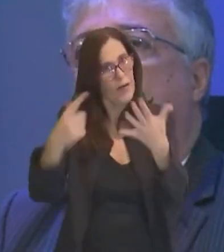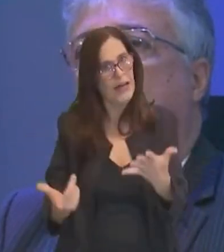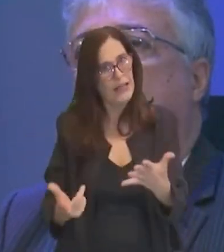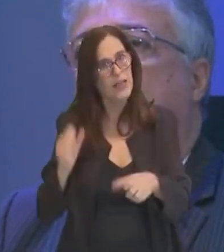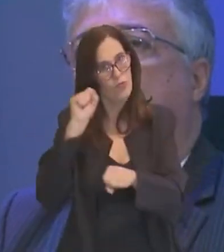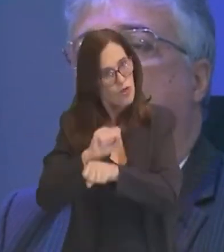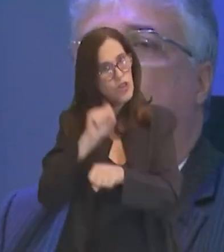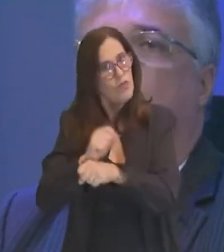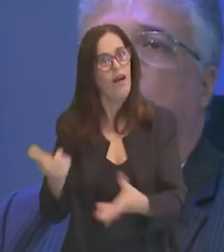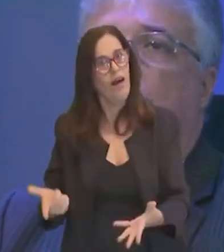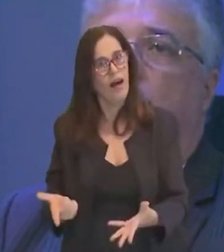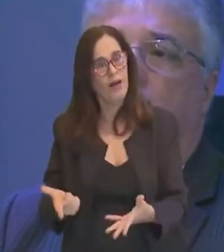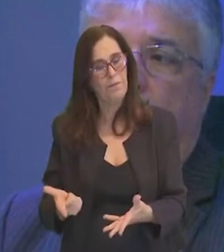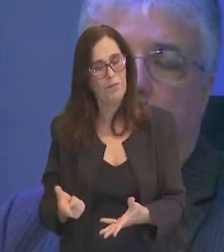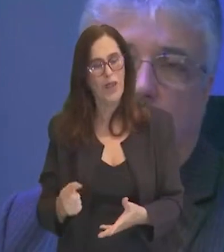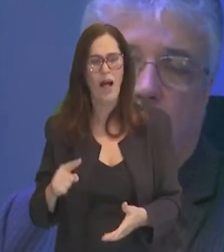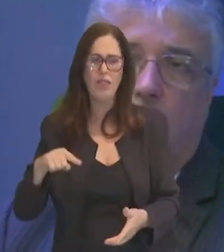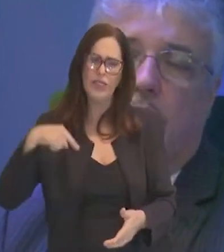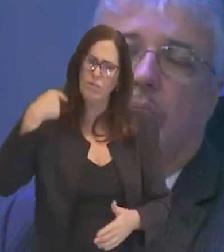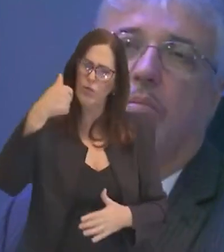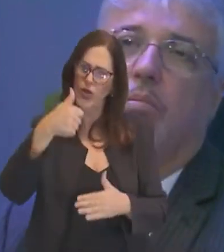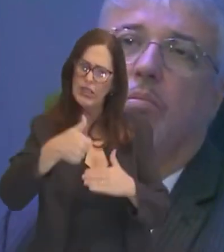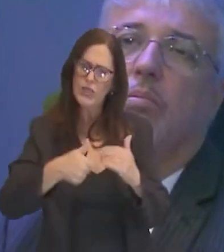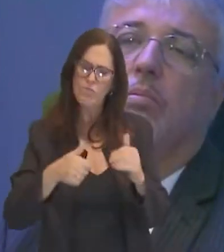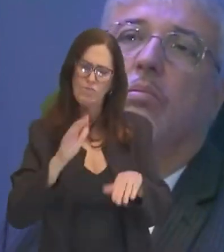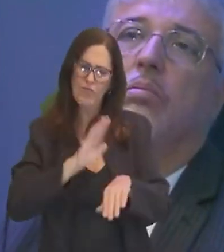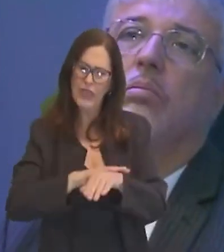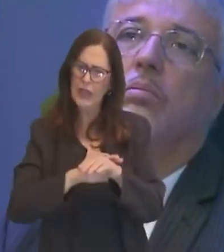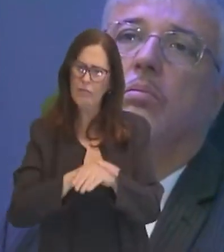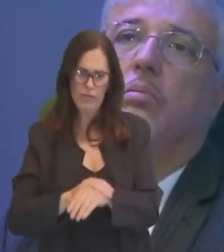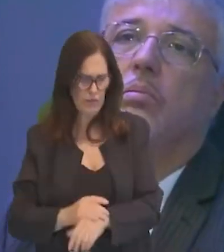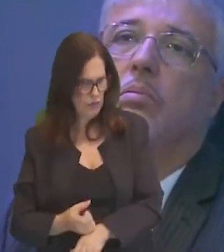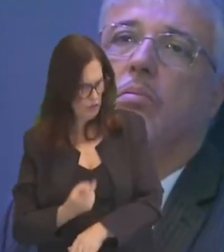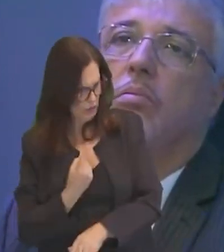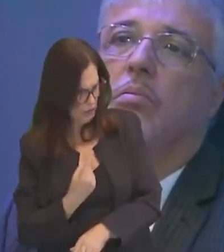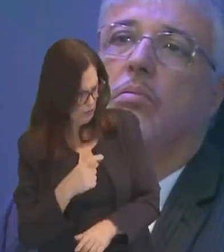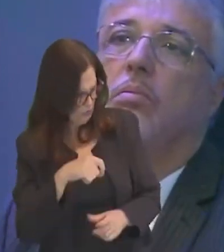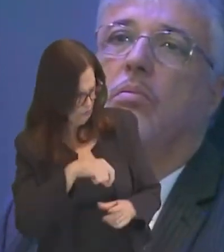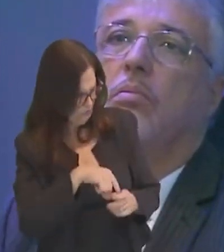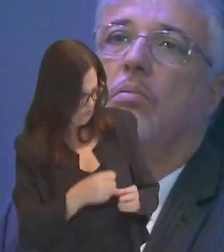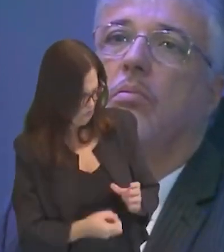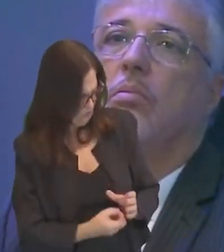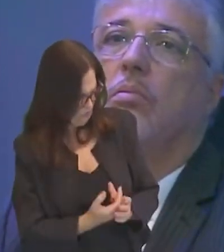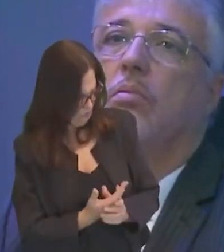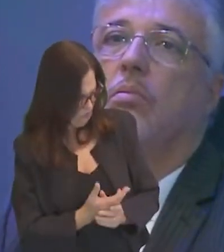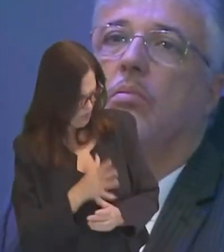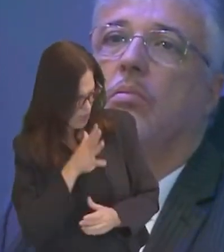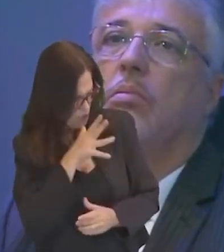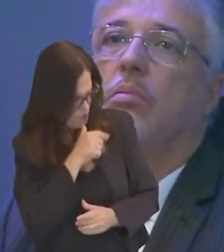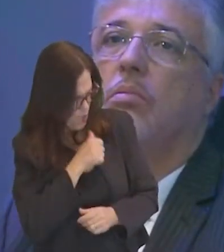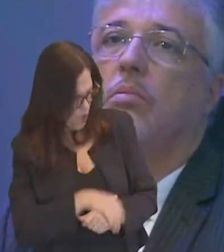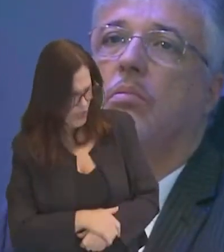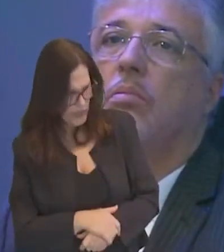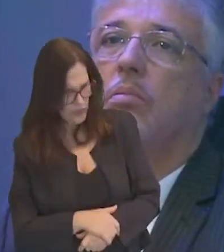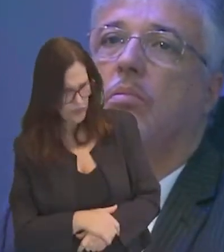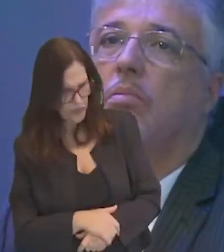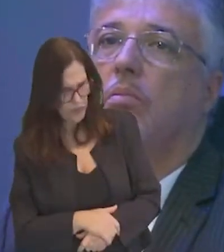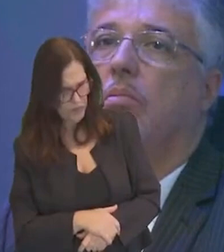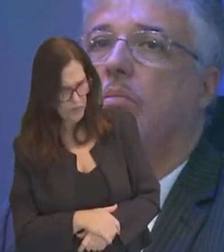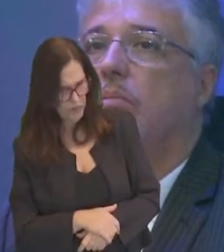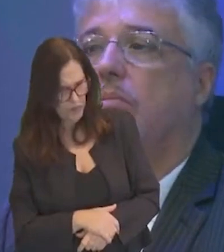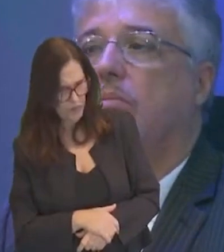Depois de um tempo demasiado estranho, brota naquele jarro o